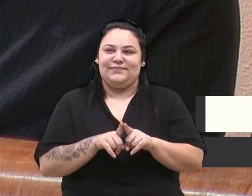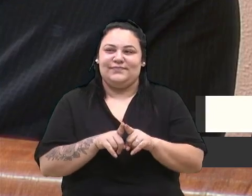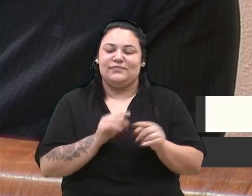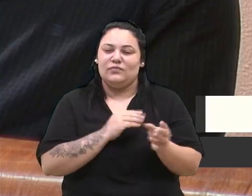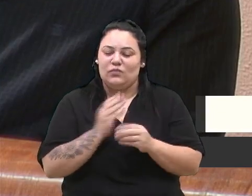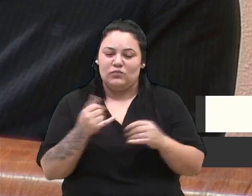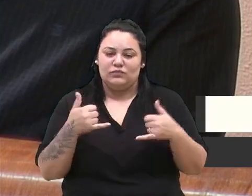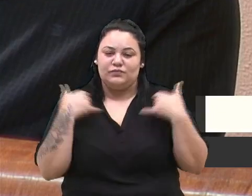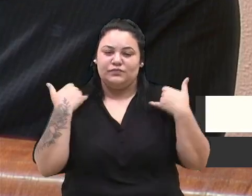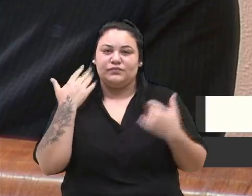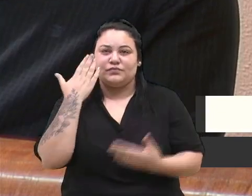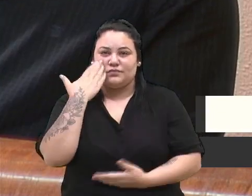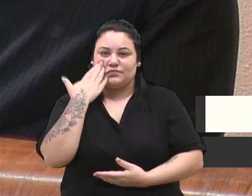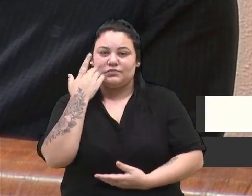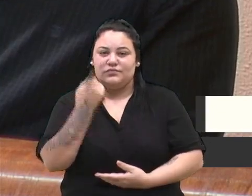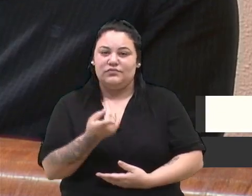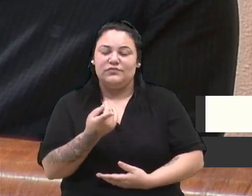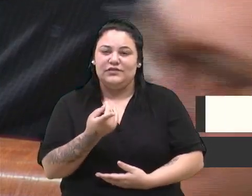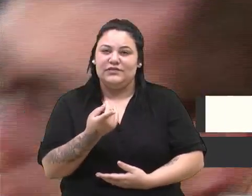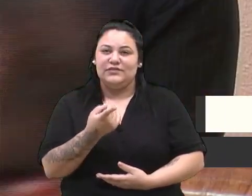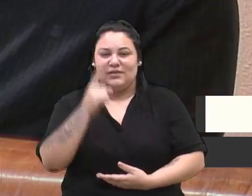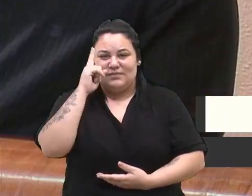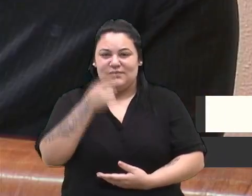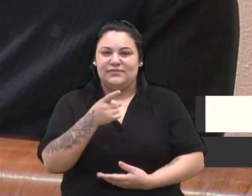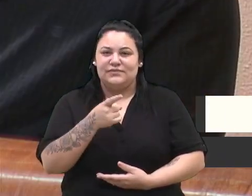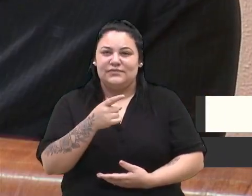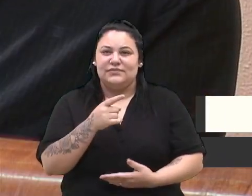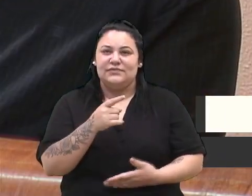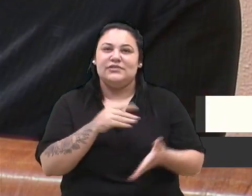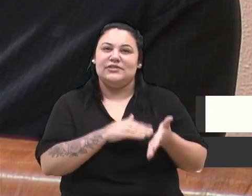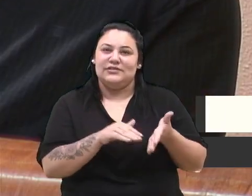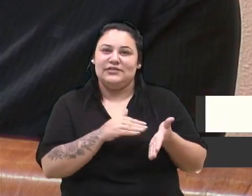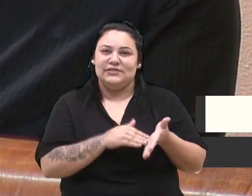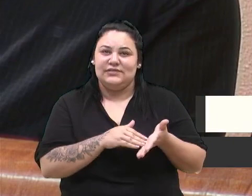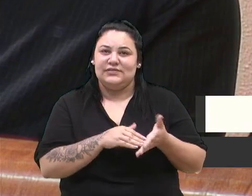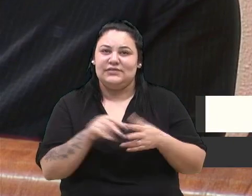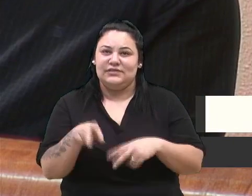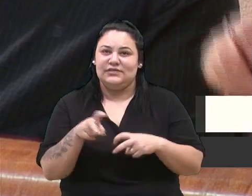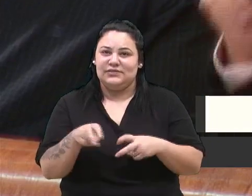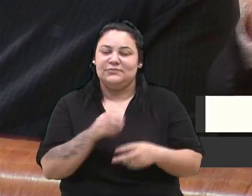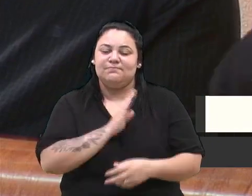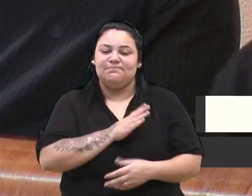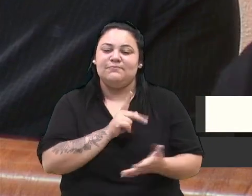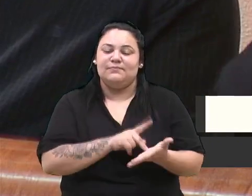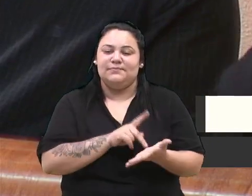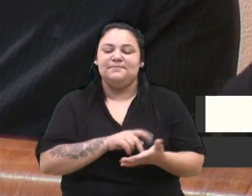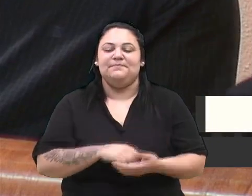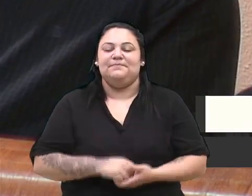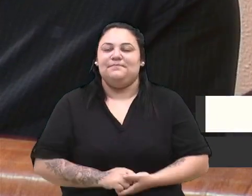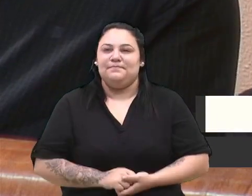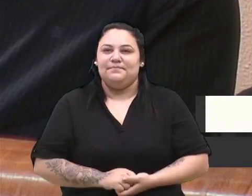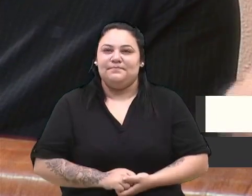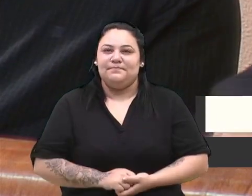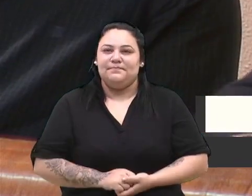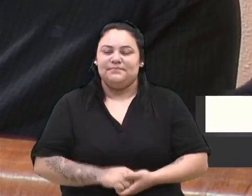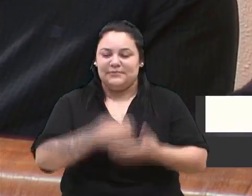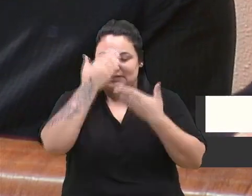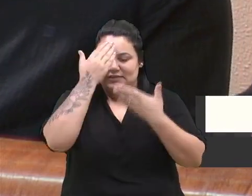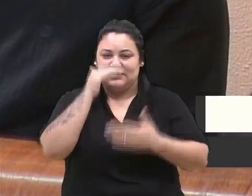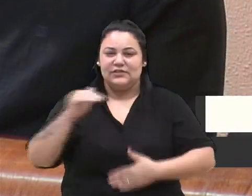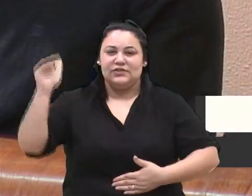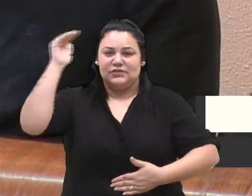de saber que o senhor está no comando da Secretaria da Agricultura, de coração. Agradecendo as